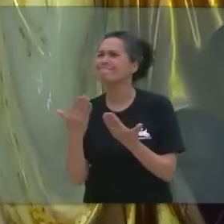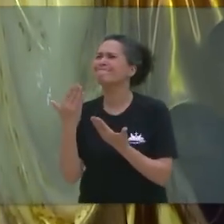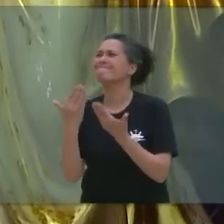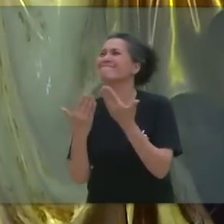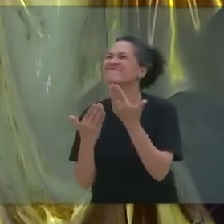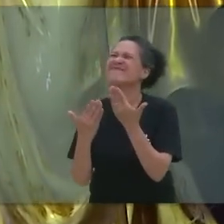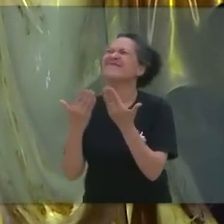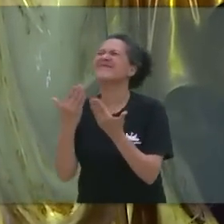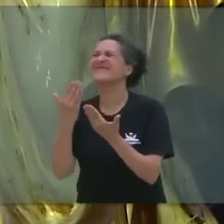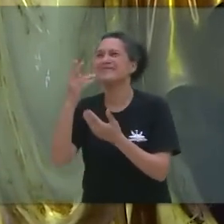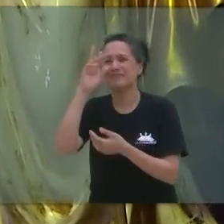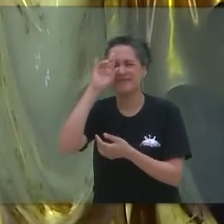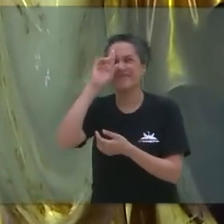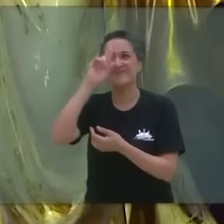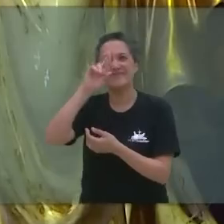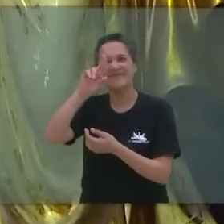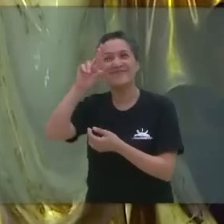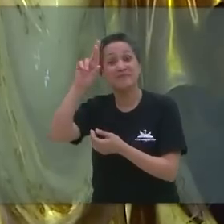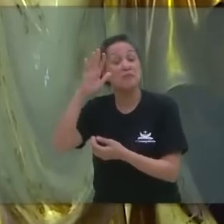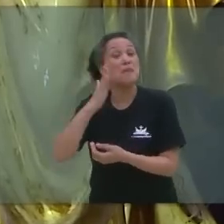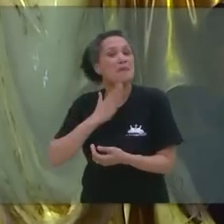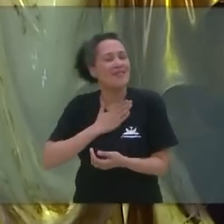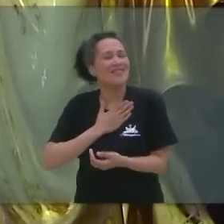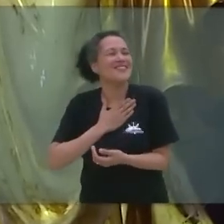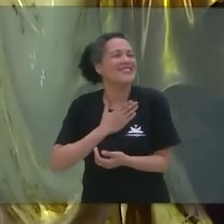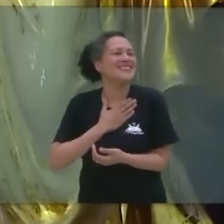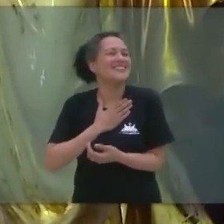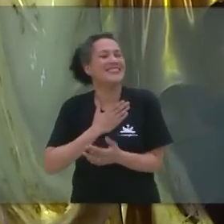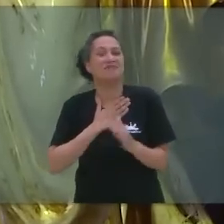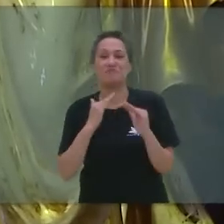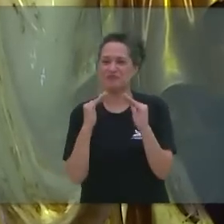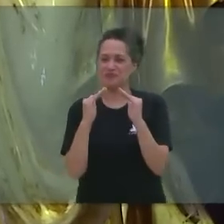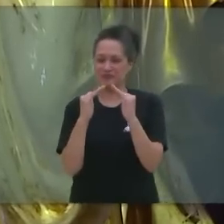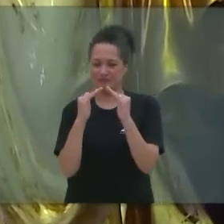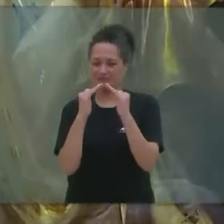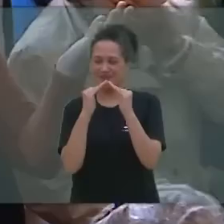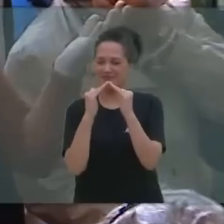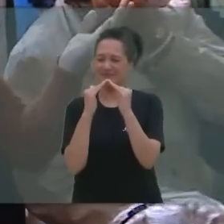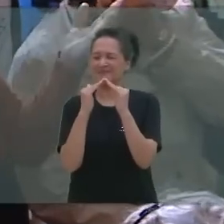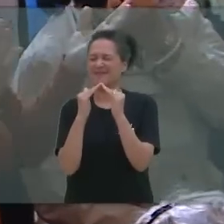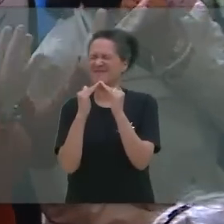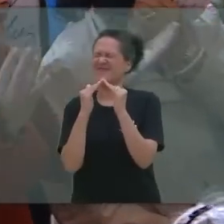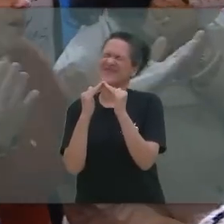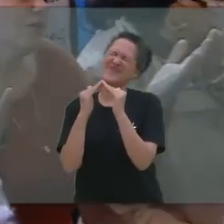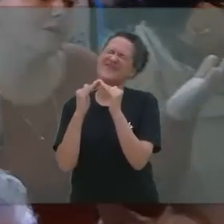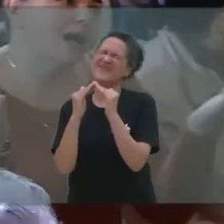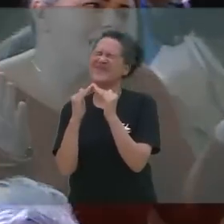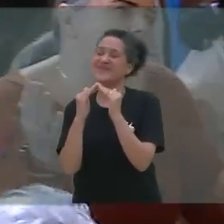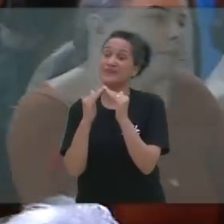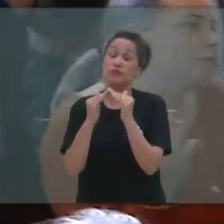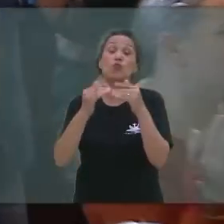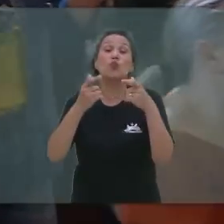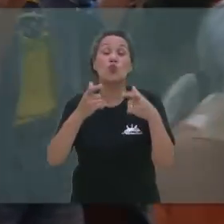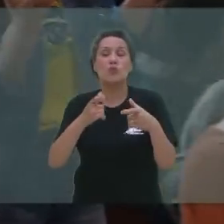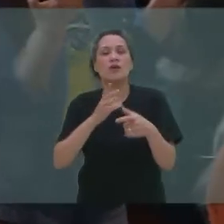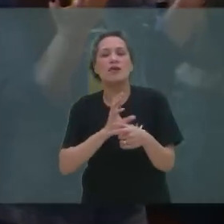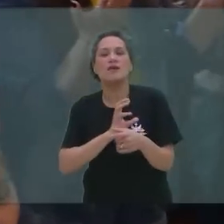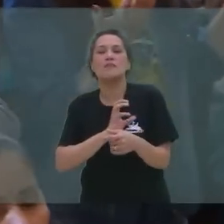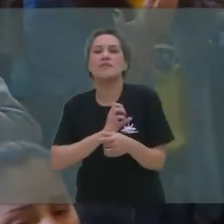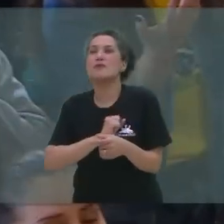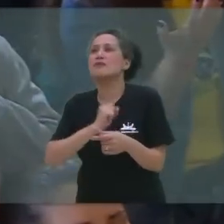serviremos ao Senhor. A minha casa é lugar do